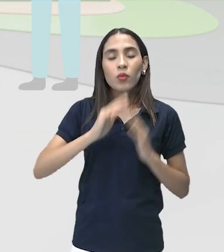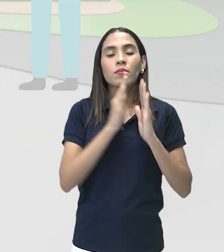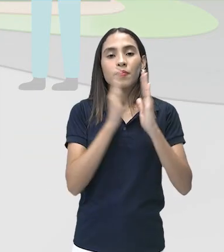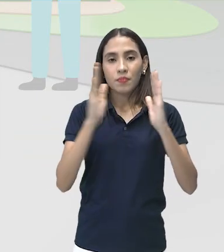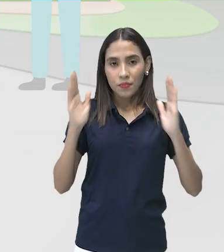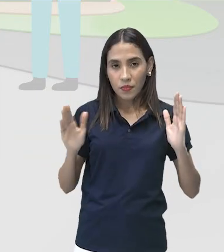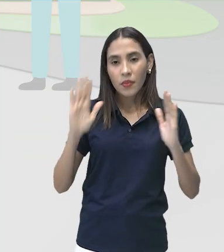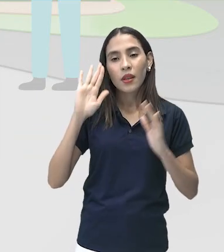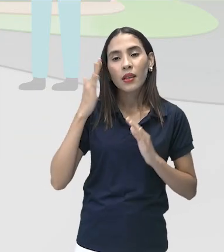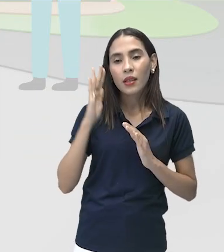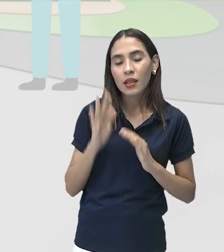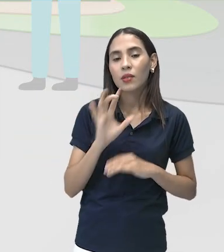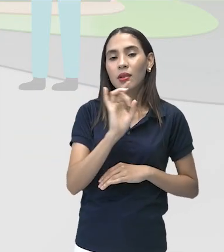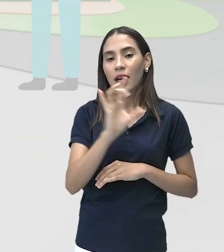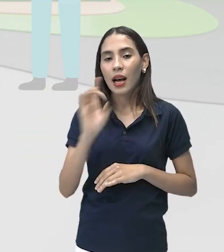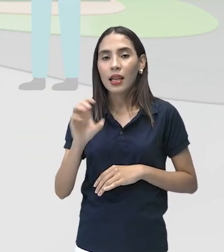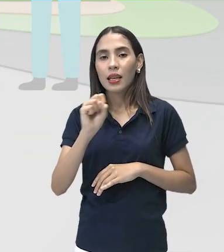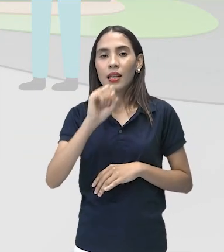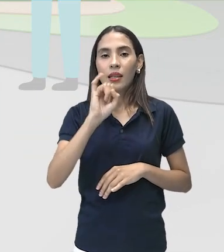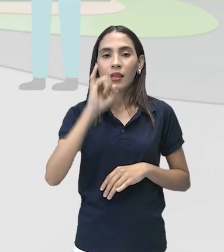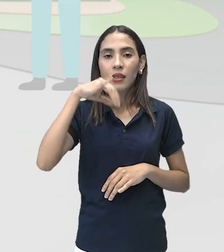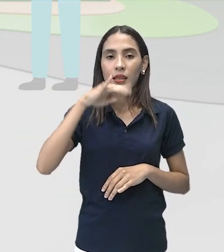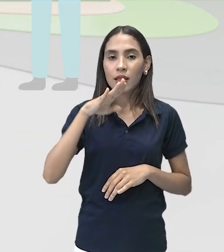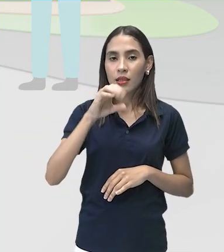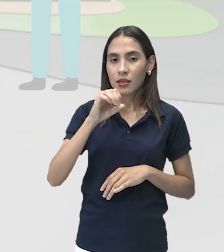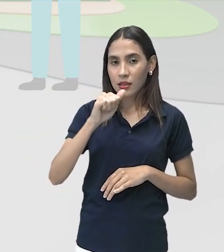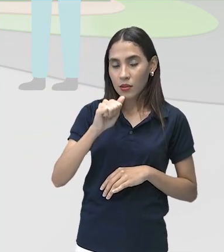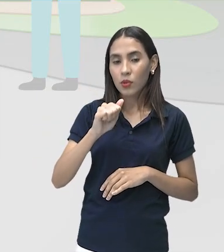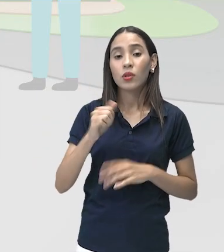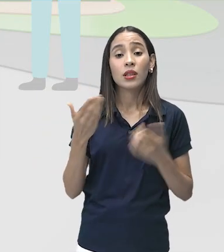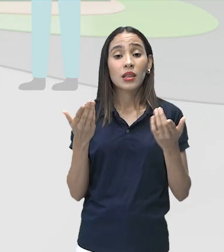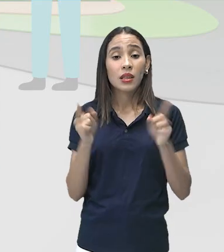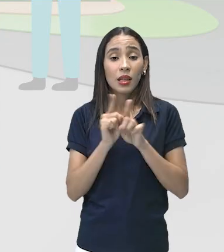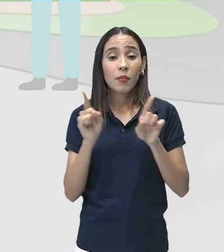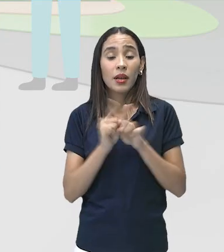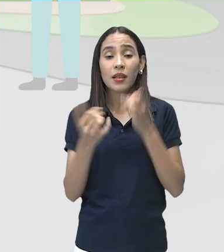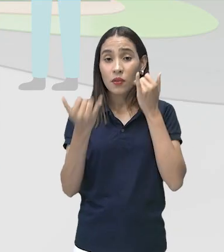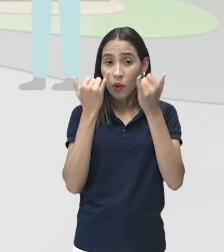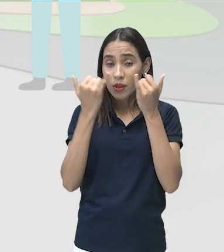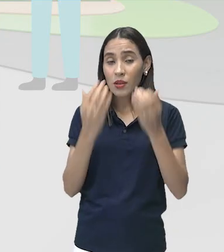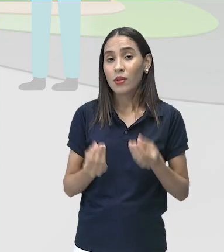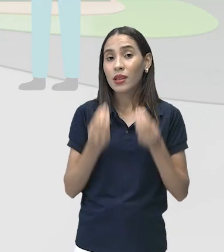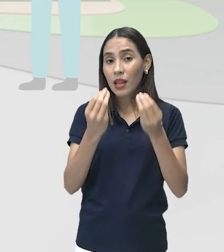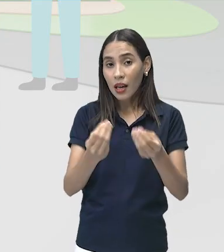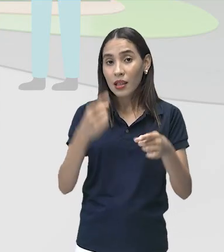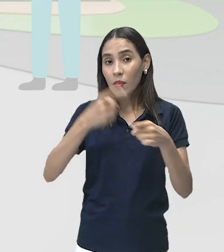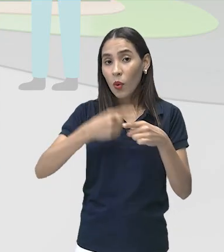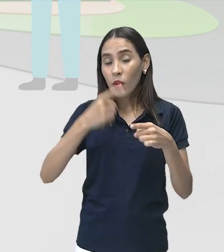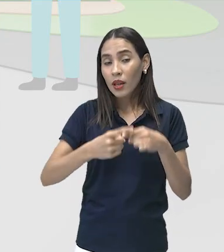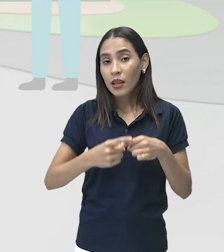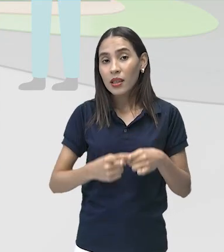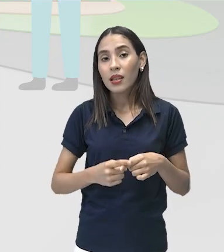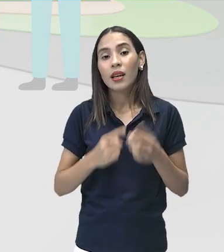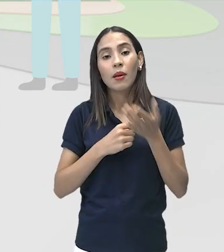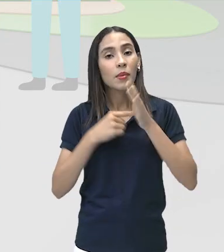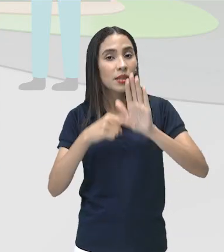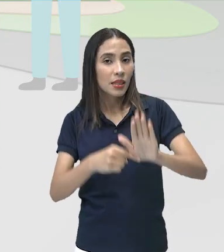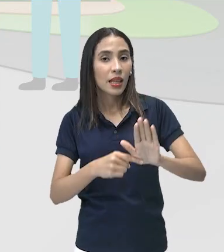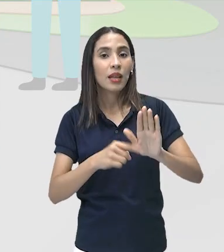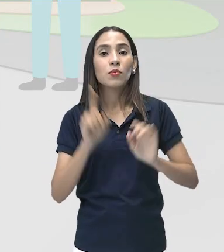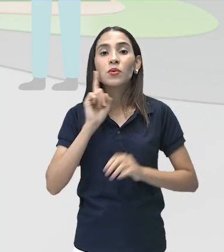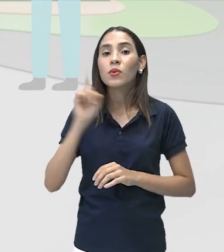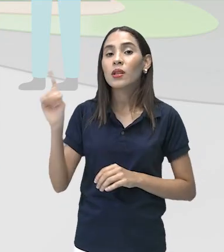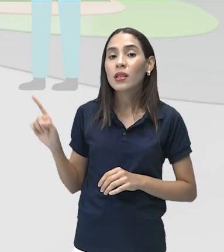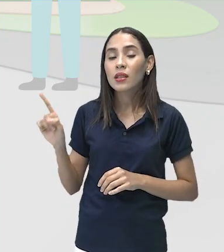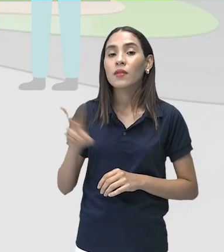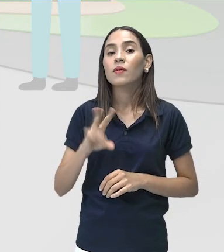passos, entendendo o que cada símbolo representa e agora as informações que vão ser nos dadas. Pois toda vez que é apresentado um heredograma,